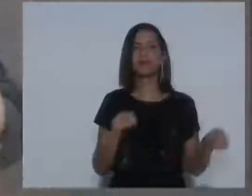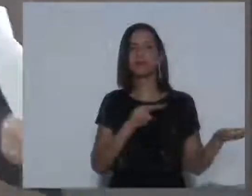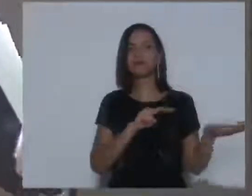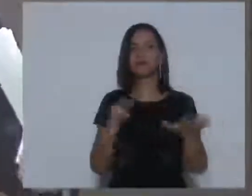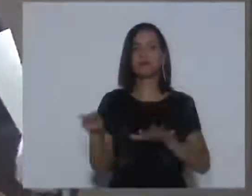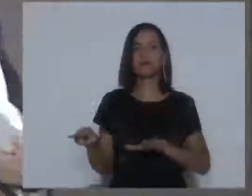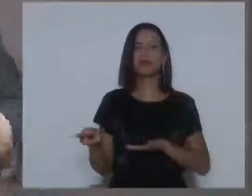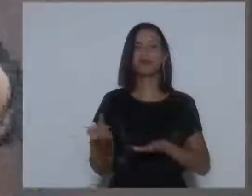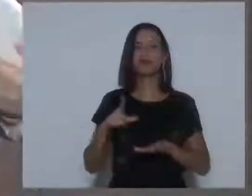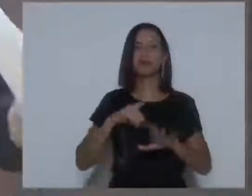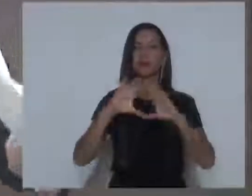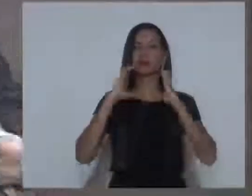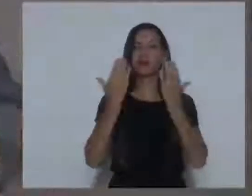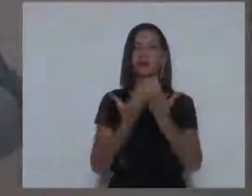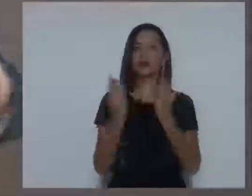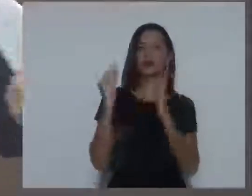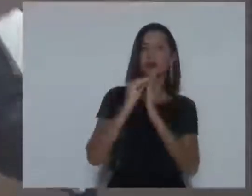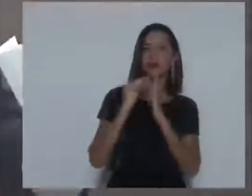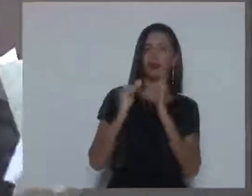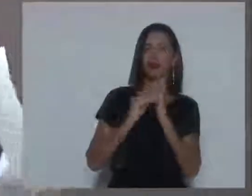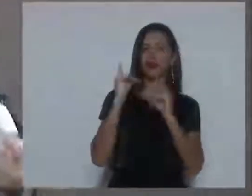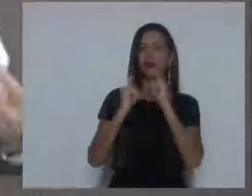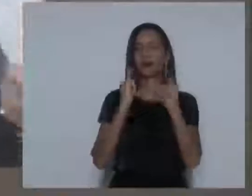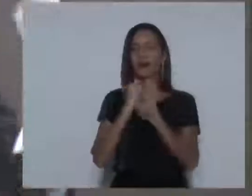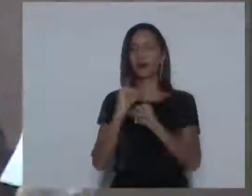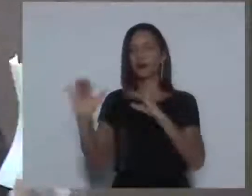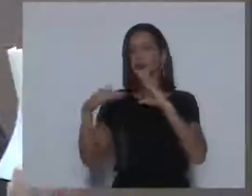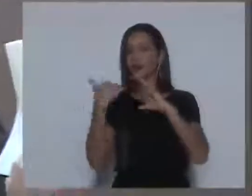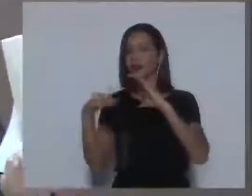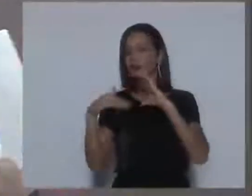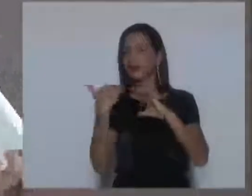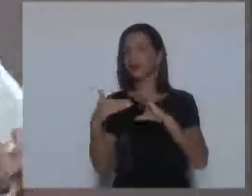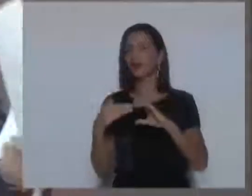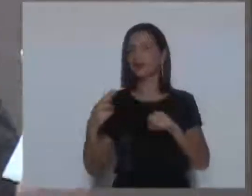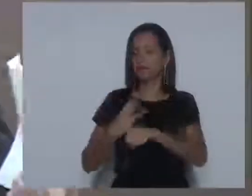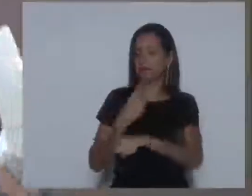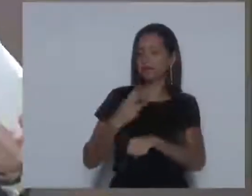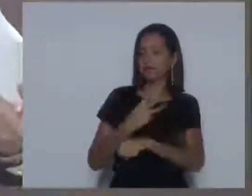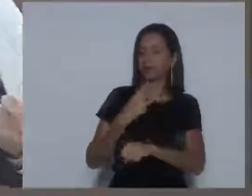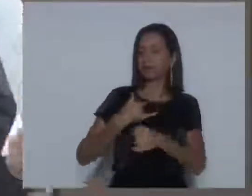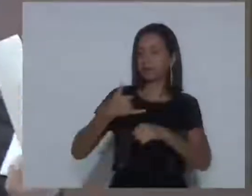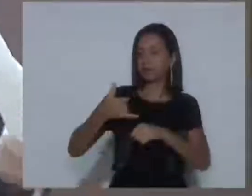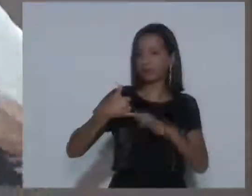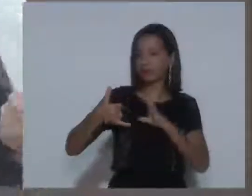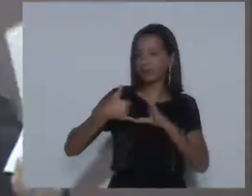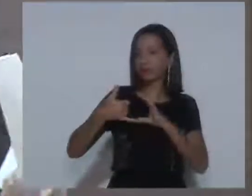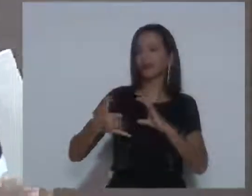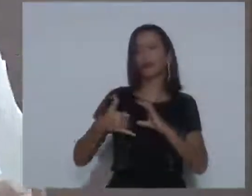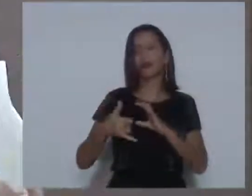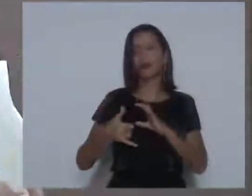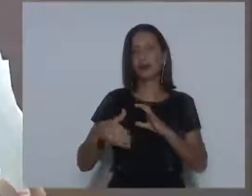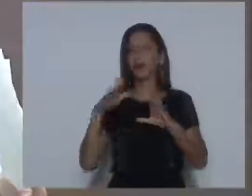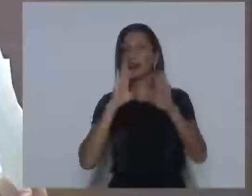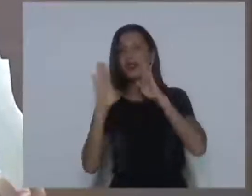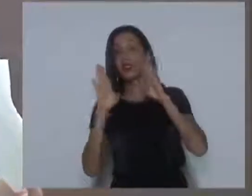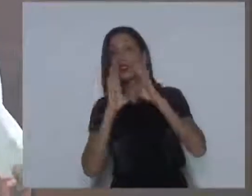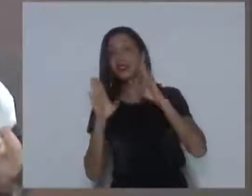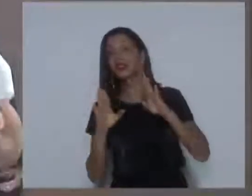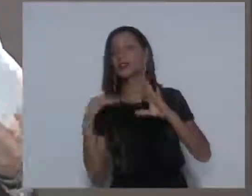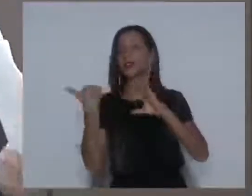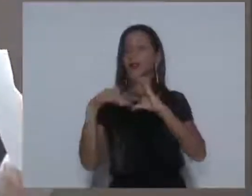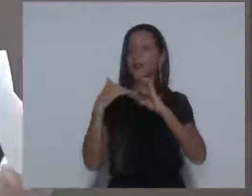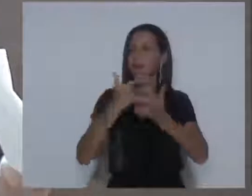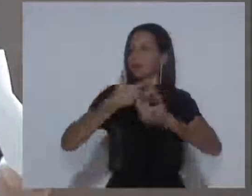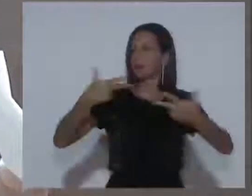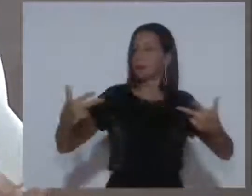populares, marcando a gente na internet, mandando pelo WhatsApp, no Facebook, e-mail, contas que dobram, triplicam do preço. Isso